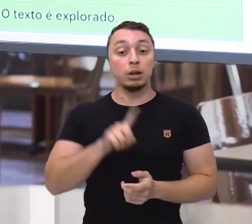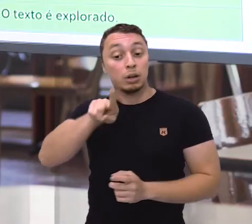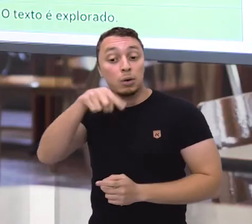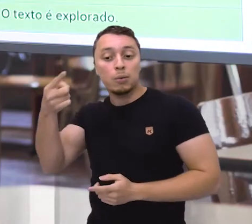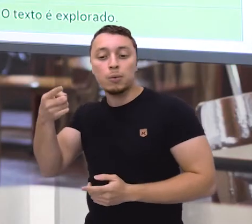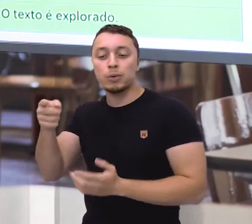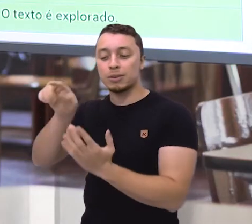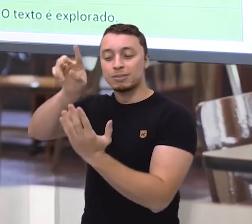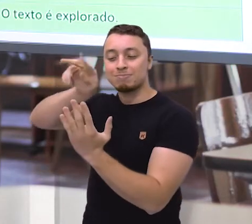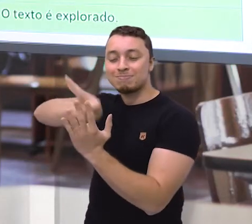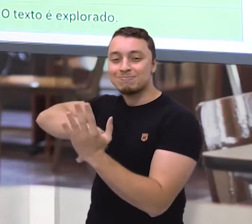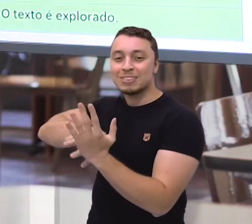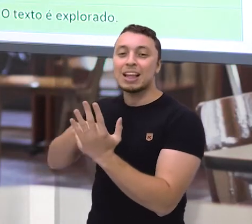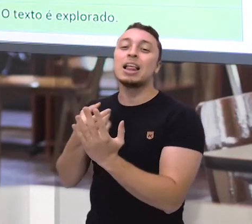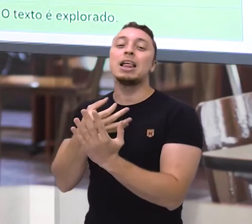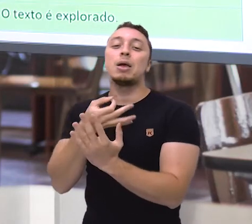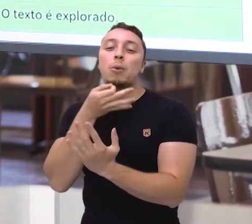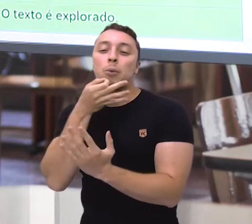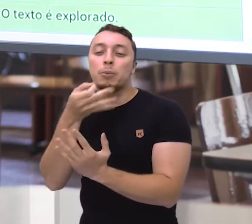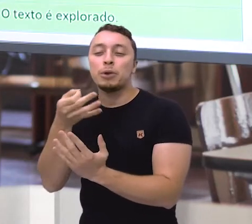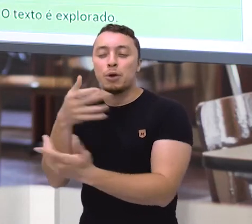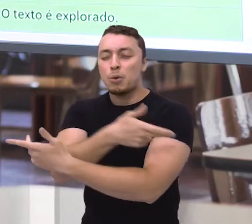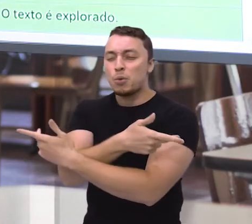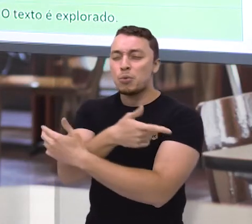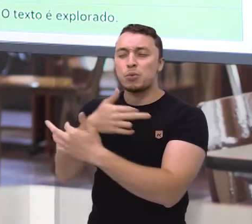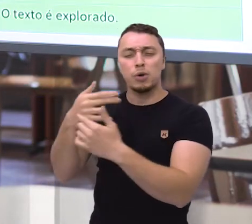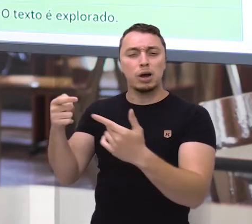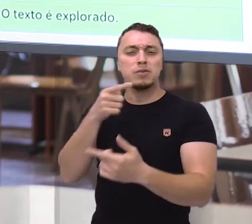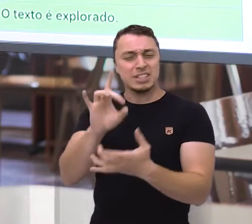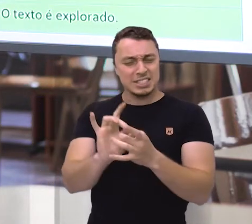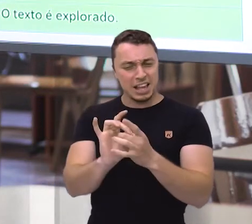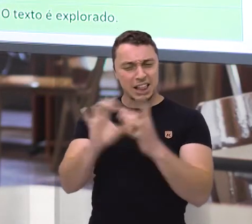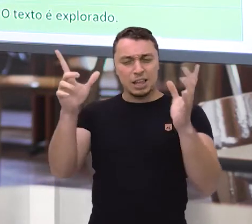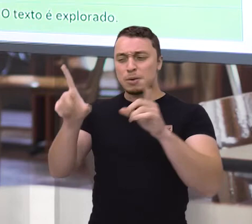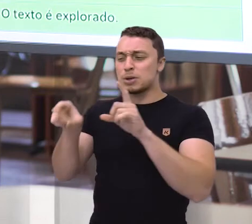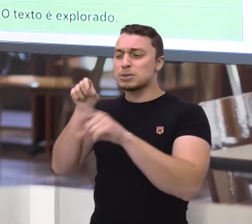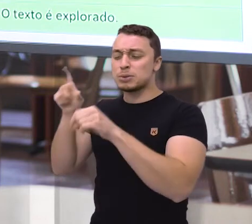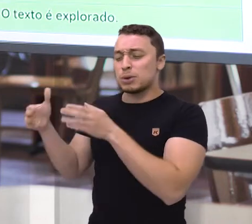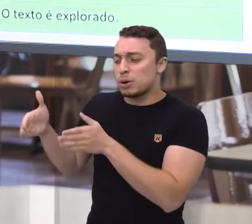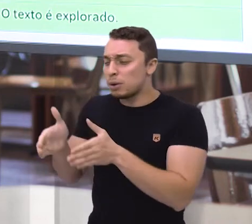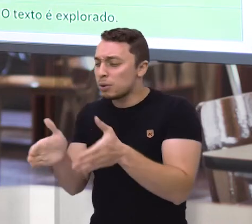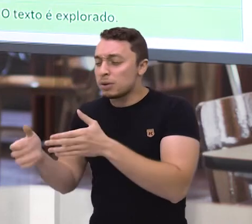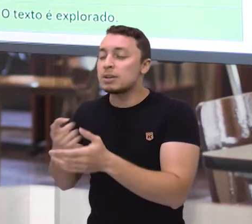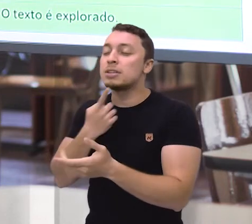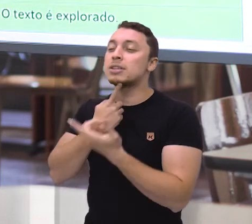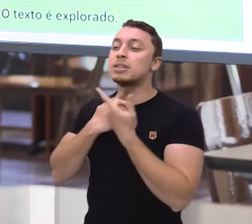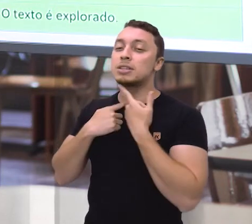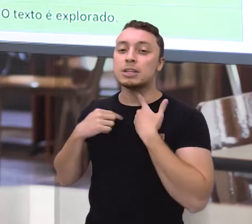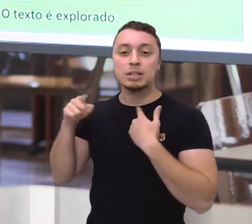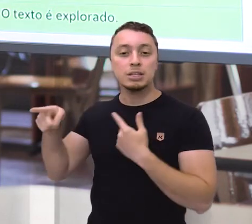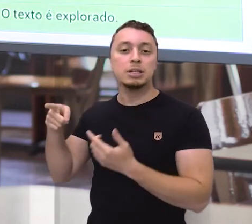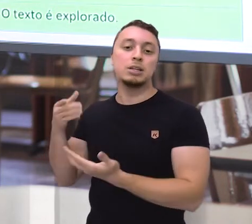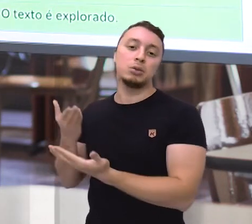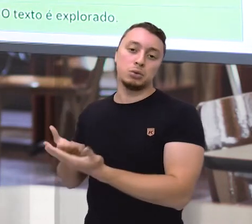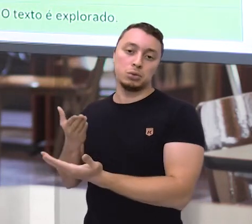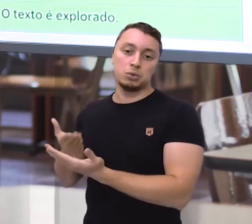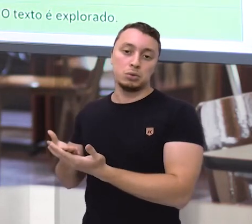linear. Você é livre para percorrer aquele caminho que você deseja na sua